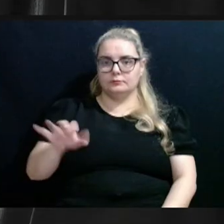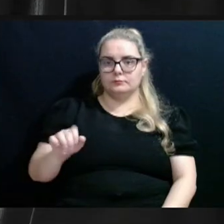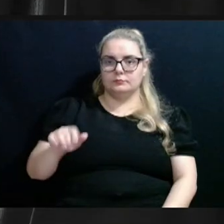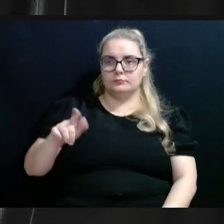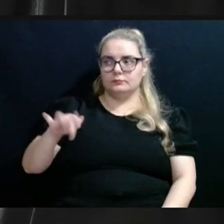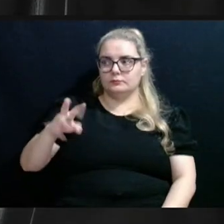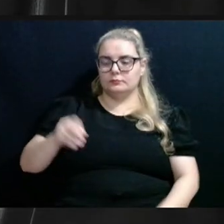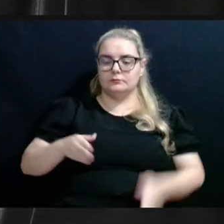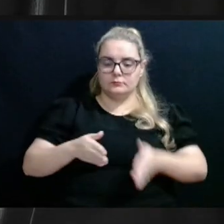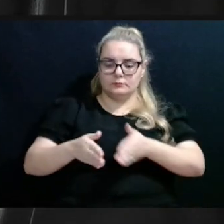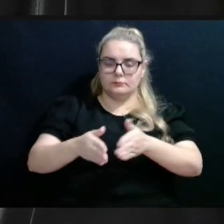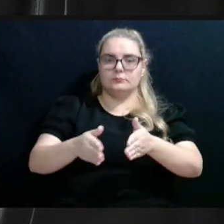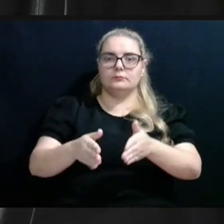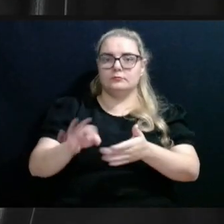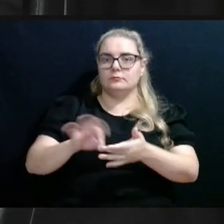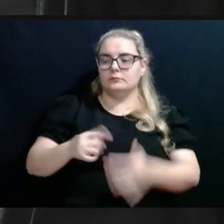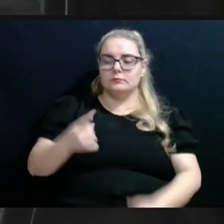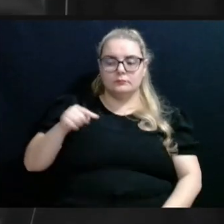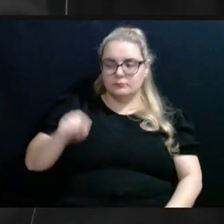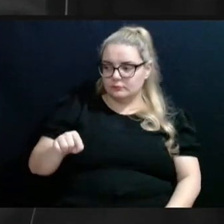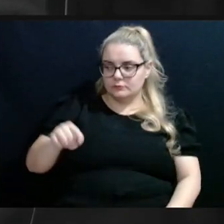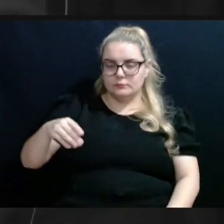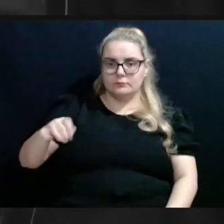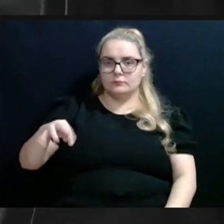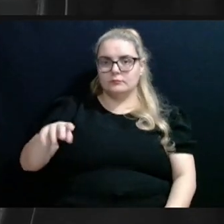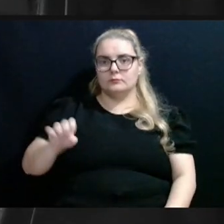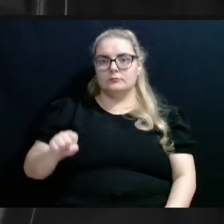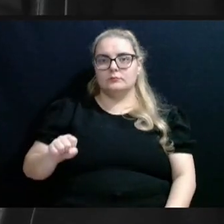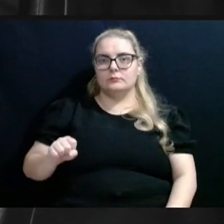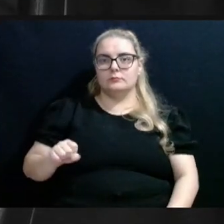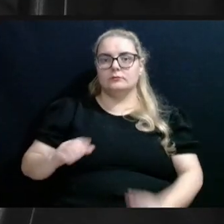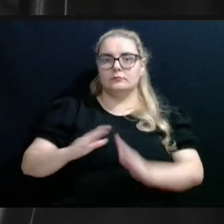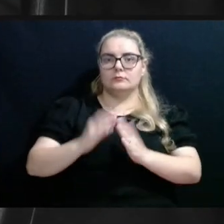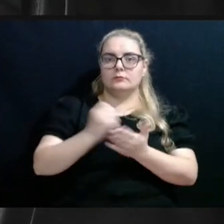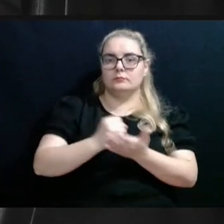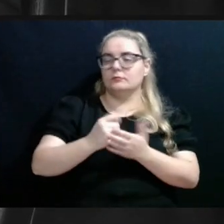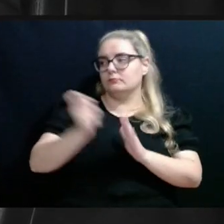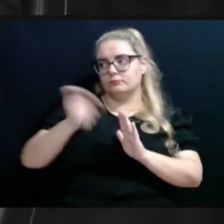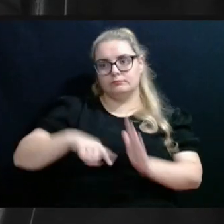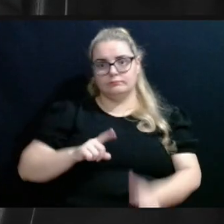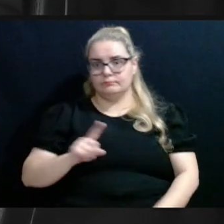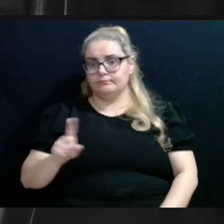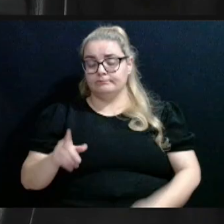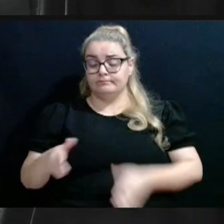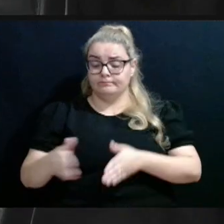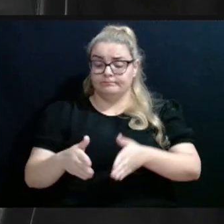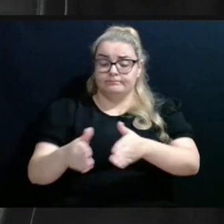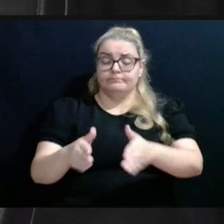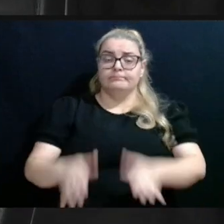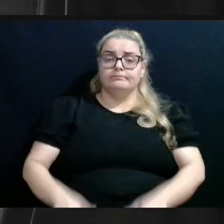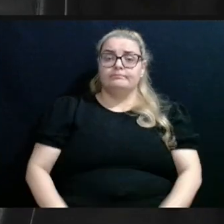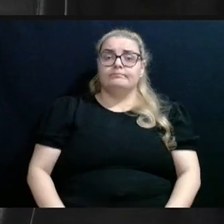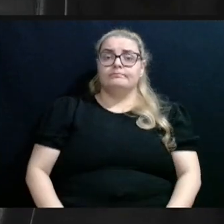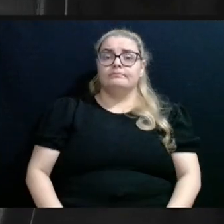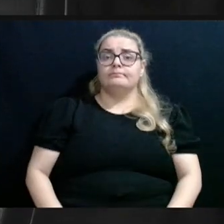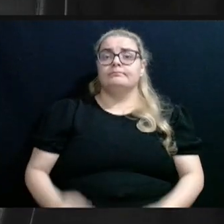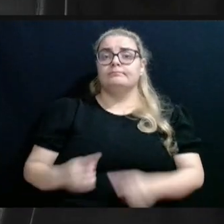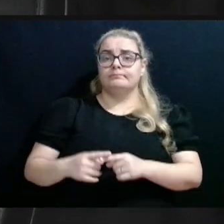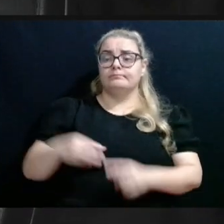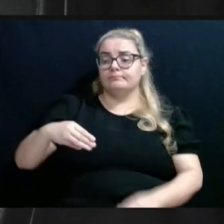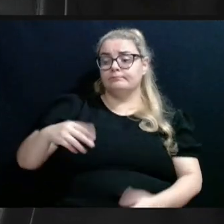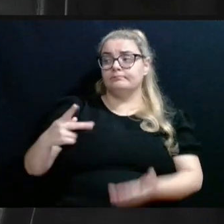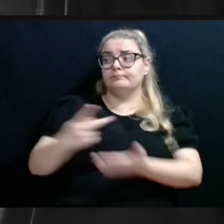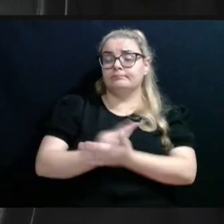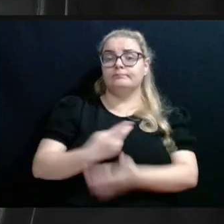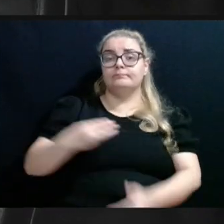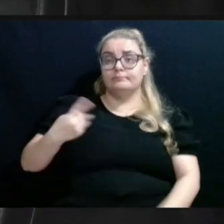Uma correção de 1.000 metros. Mas o cartório não estava registrando esse caminho, novo caminho, porque a metragem estava errada. 1.000